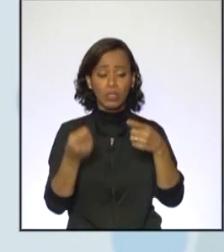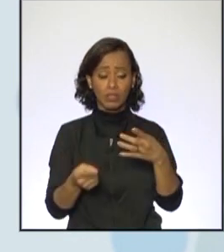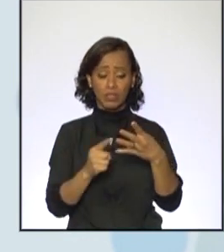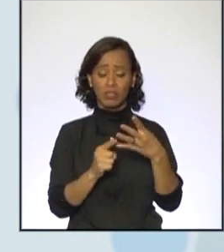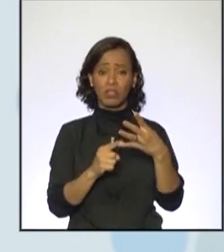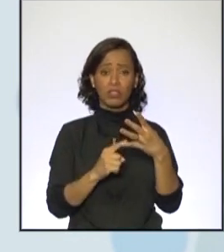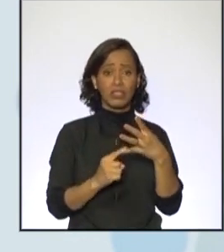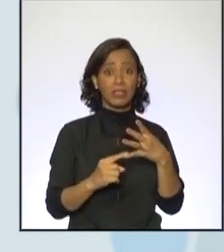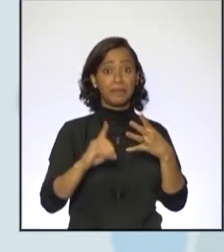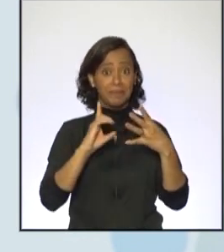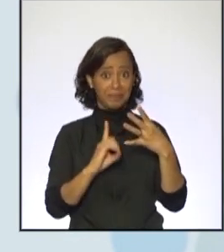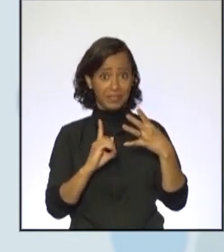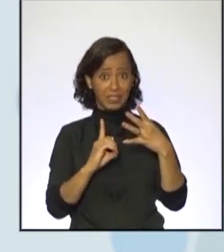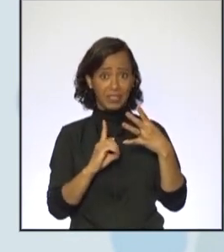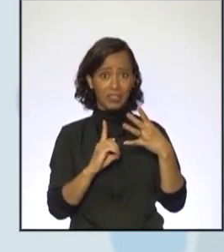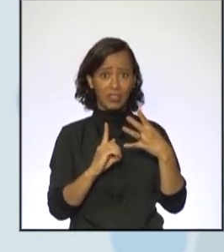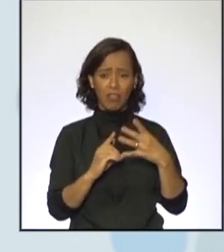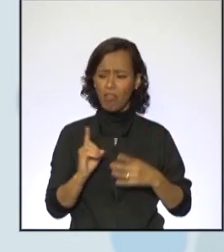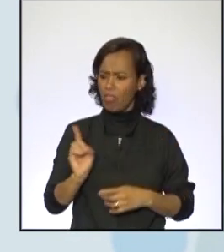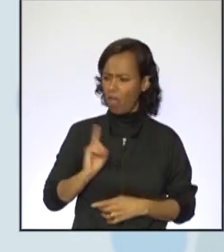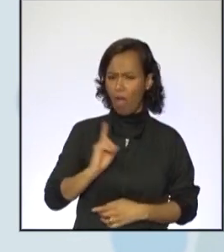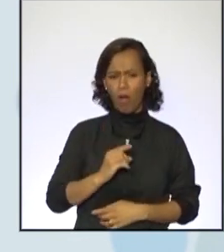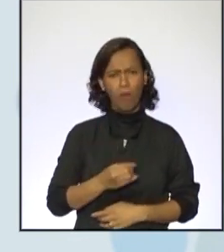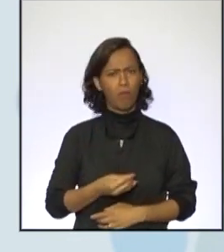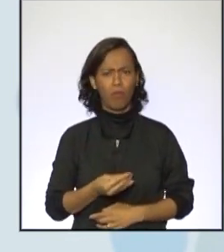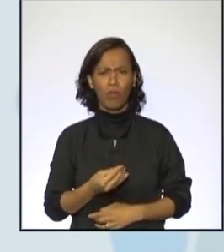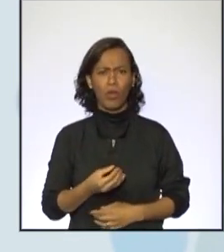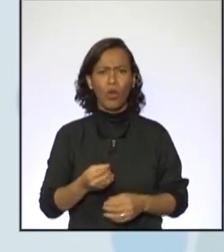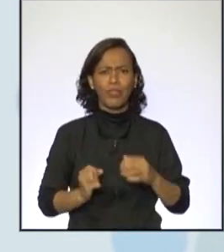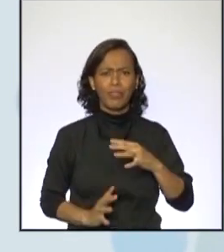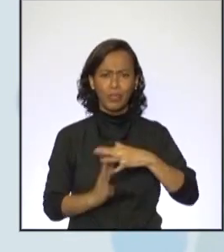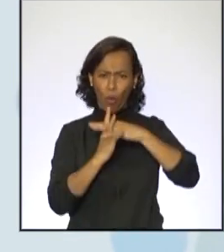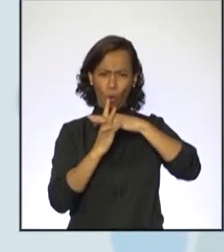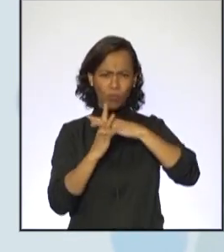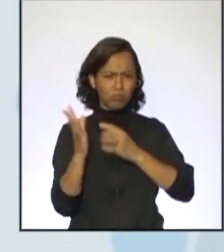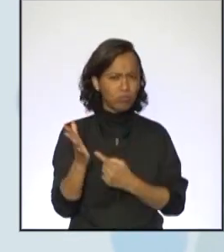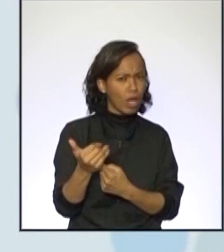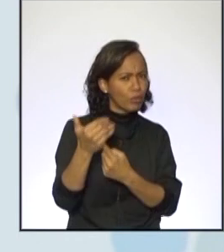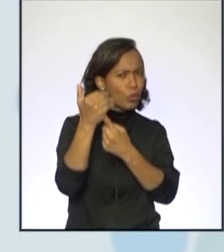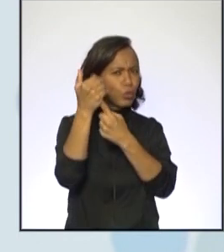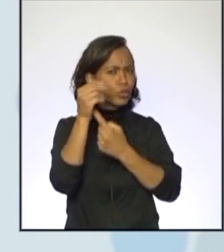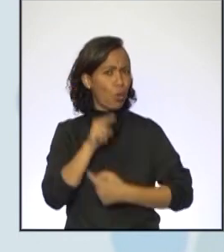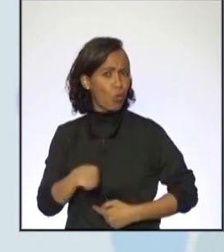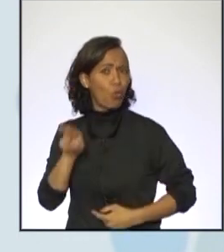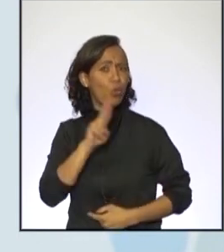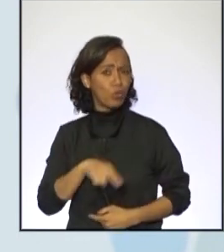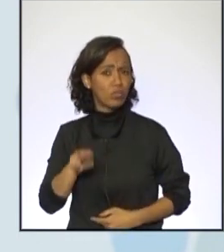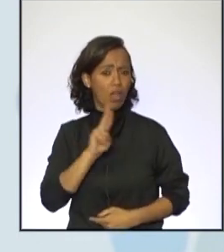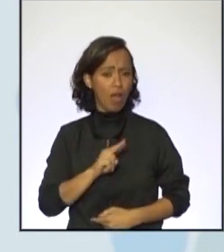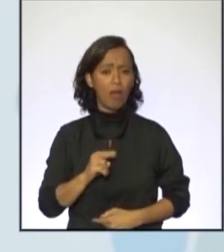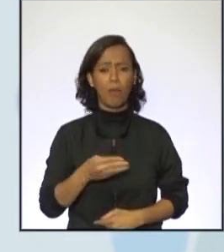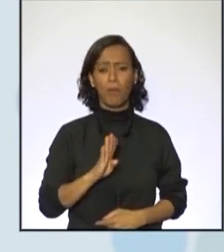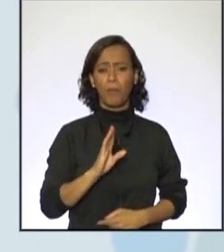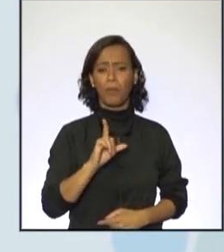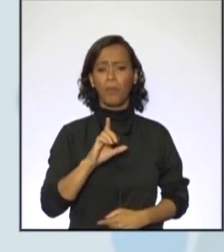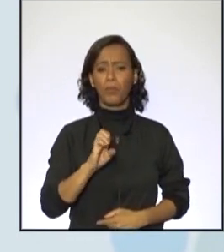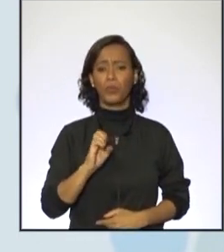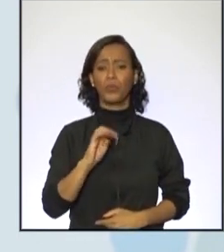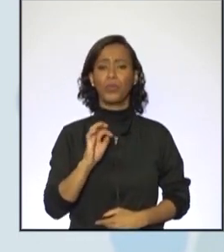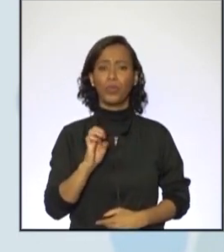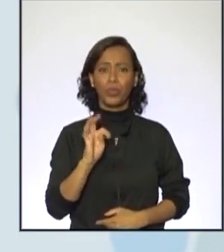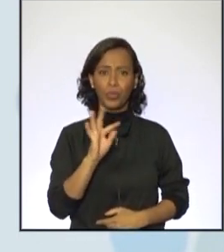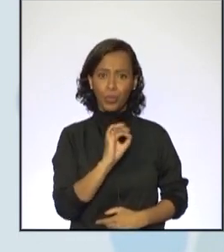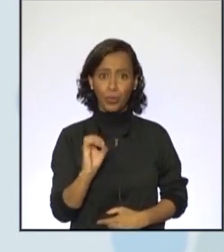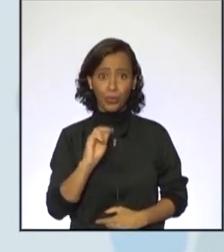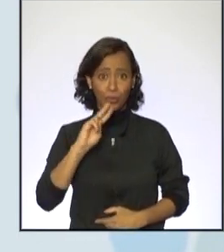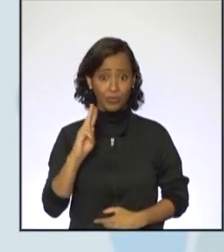Bluetooth 20.0. E nesse caso aí, hein, Kátia, qual que seria a resposta? Eles podem tentar responder? Podem, vamos Então, lá. nosso público